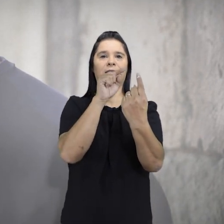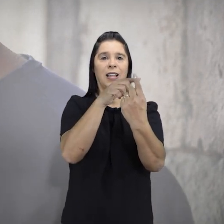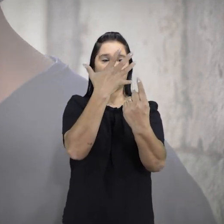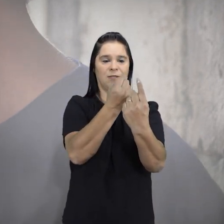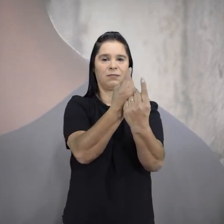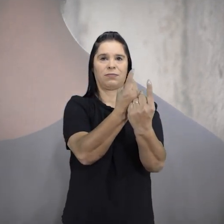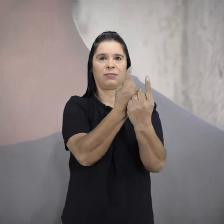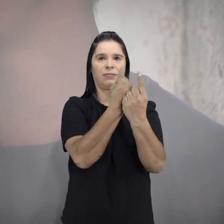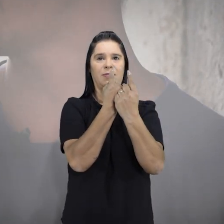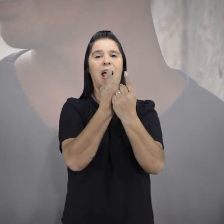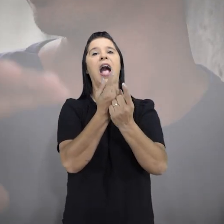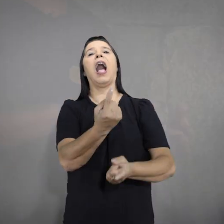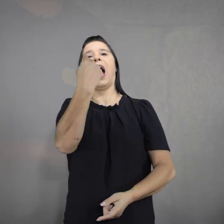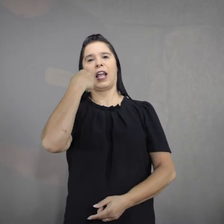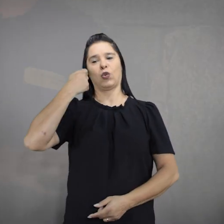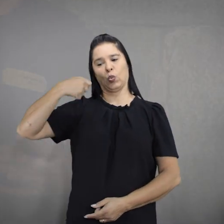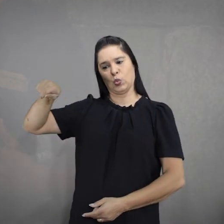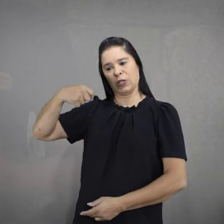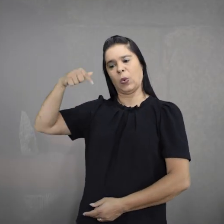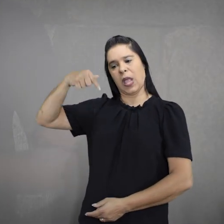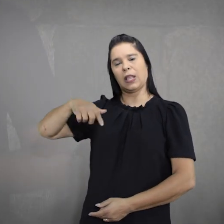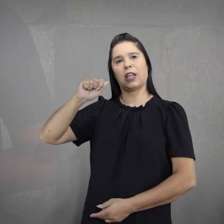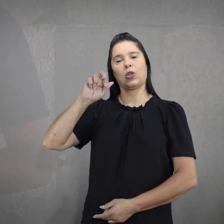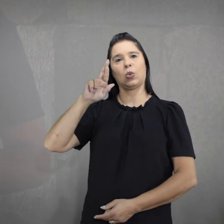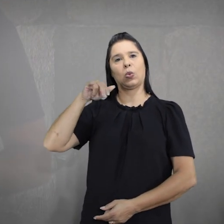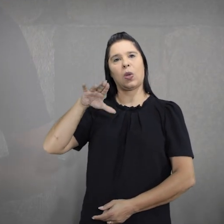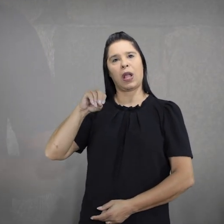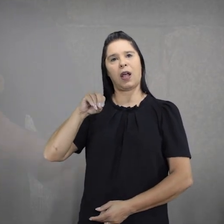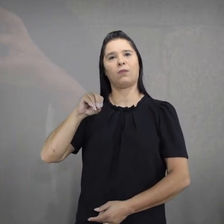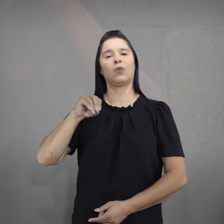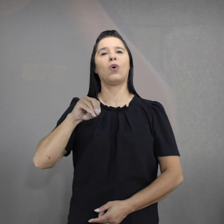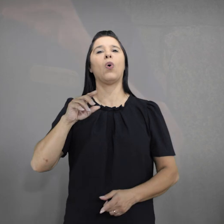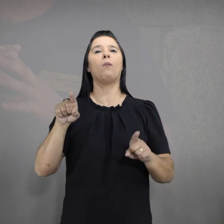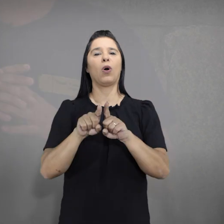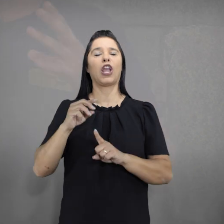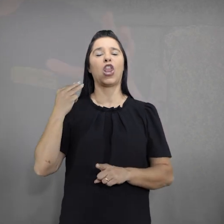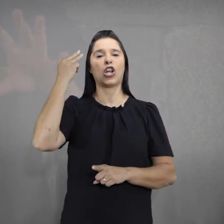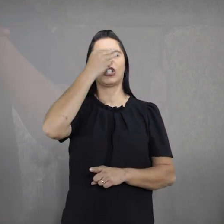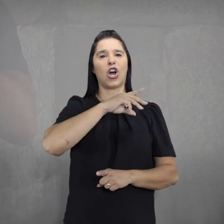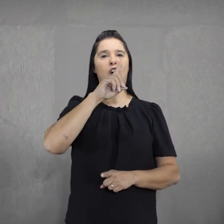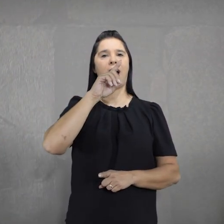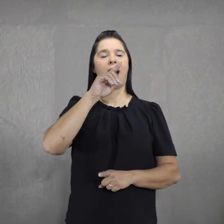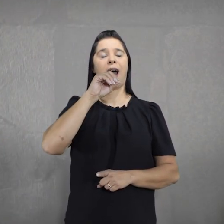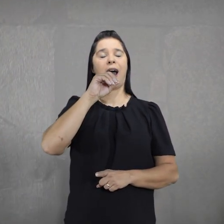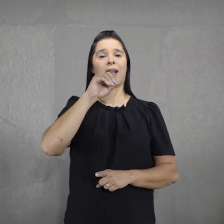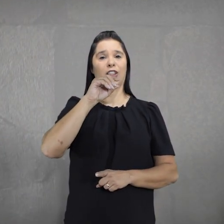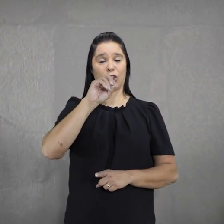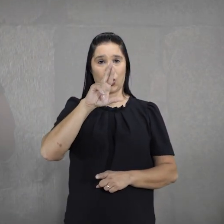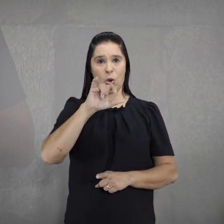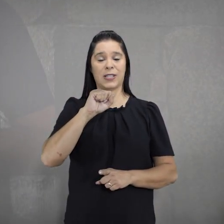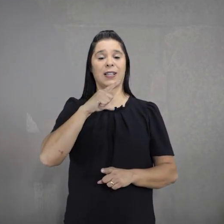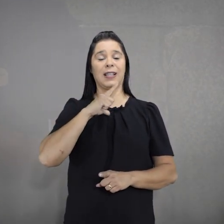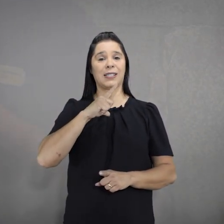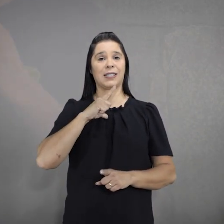assim, aí o comando já passa a ser do Carmo, porque a Nossa Senhora das Dores já está vamos dizer, em posse da Ordem do Carmo,